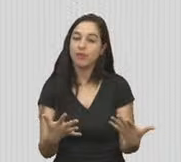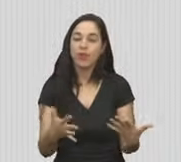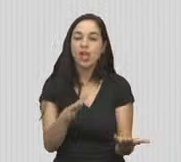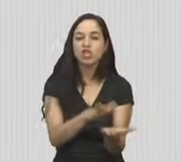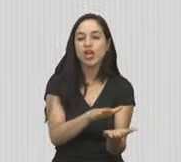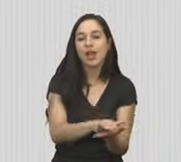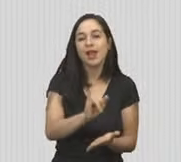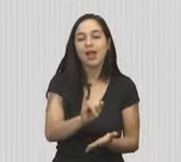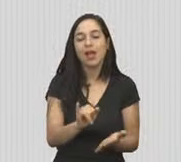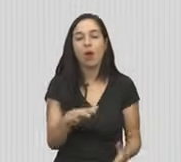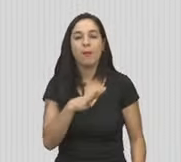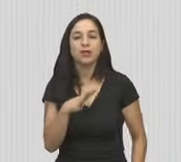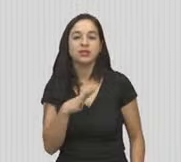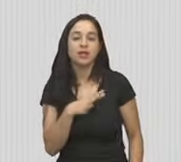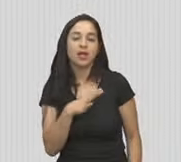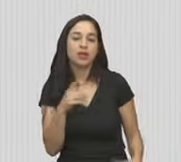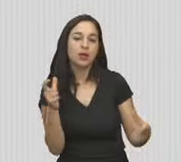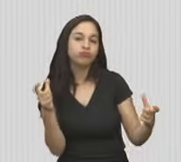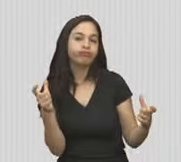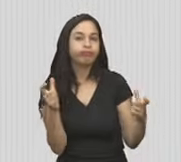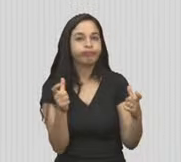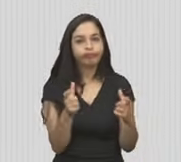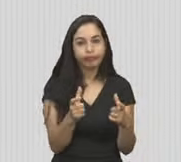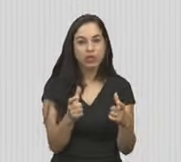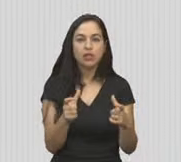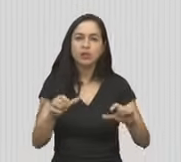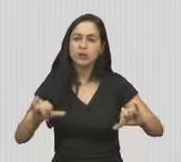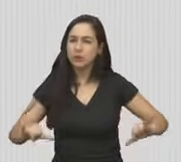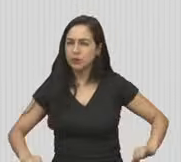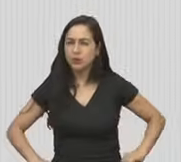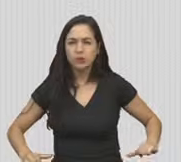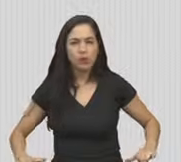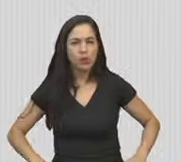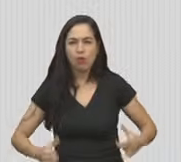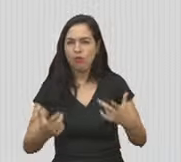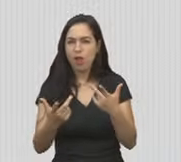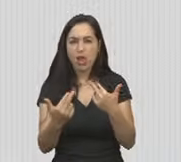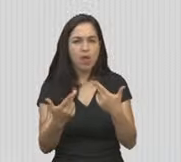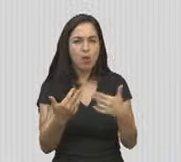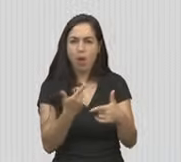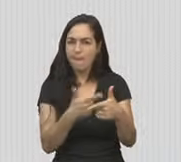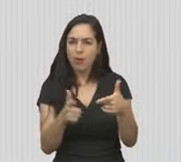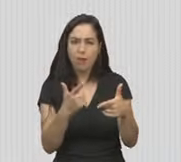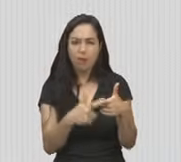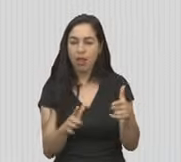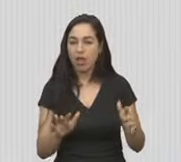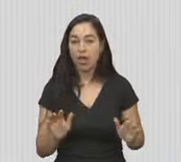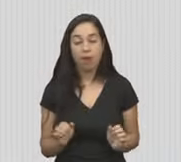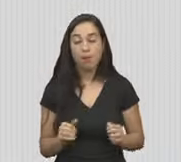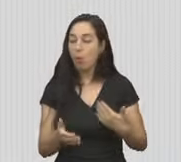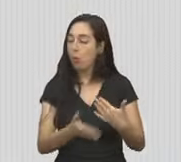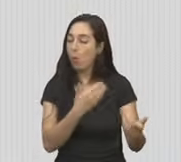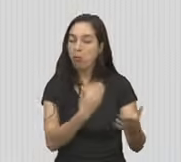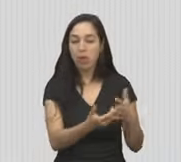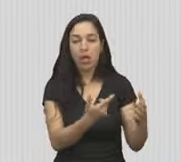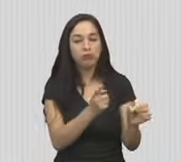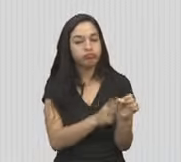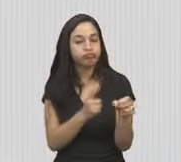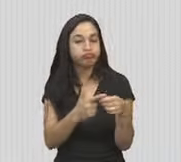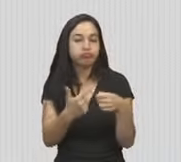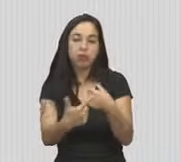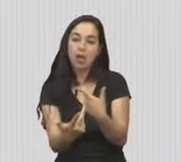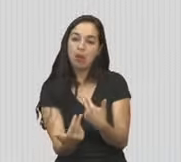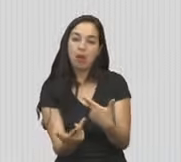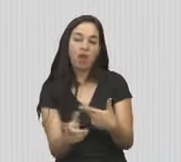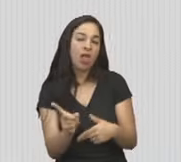cidade média que sofre os mesmos tipos de problemas de qualquer outra cidade. A violência ela não é